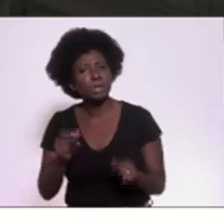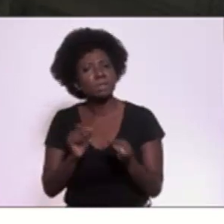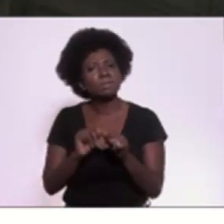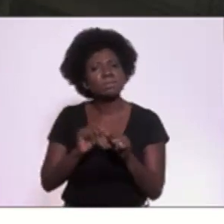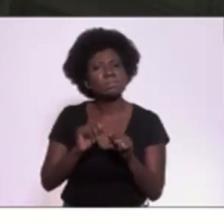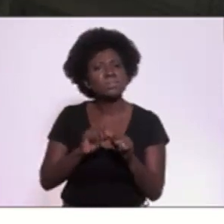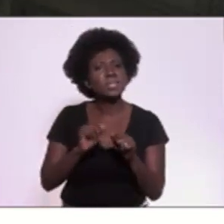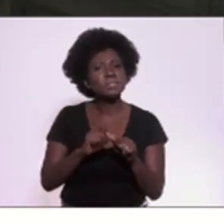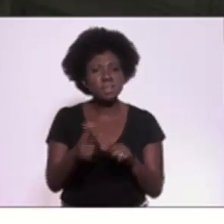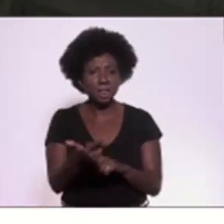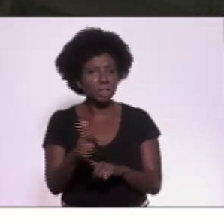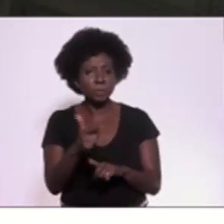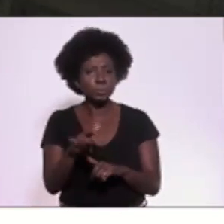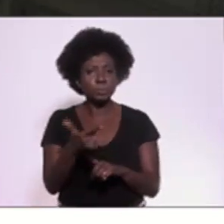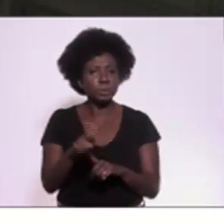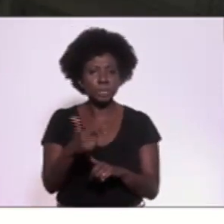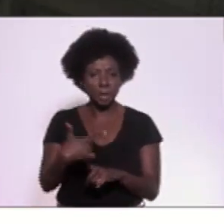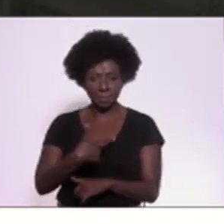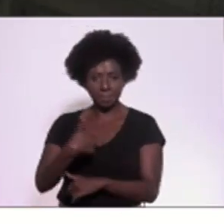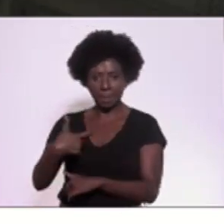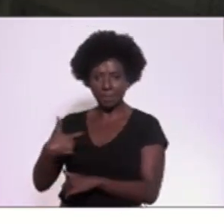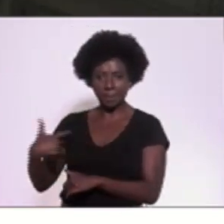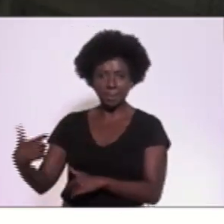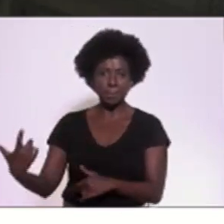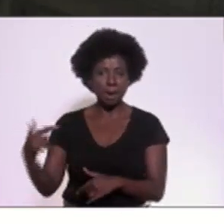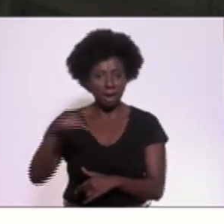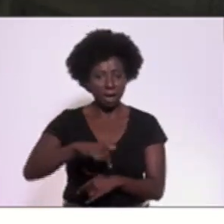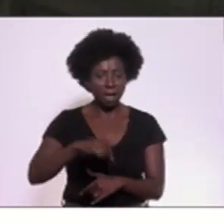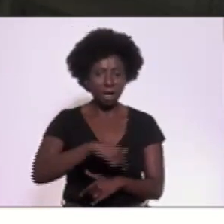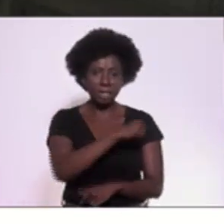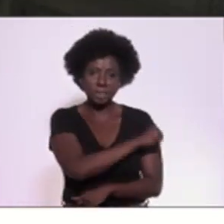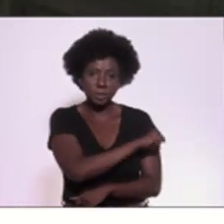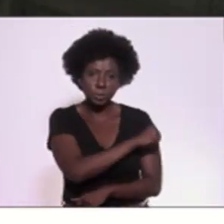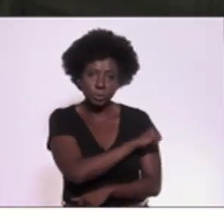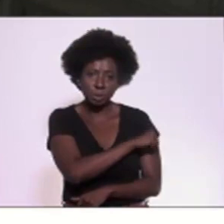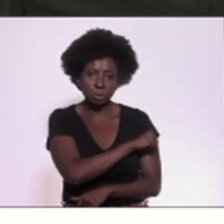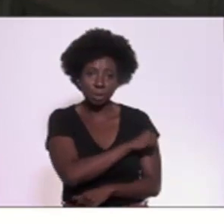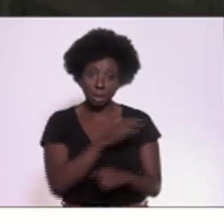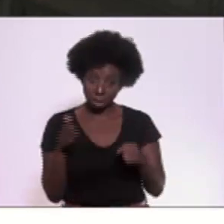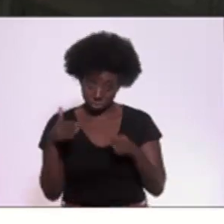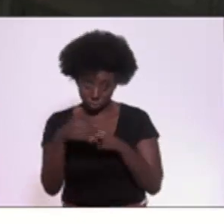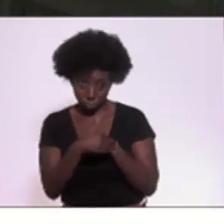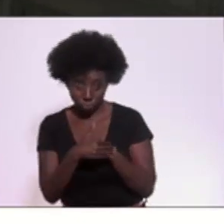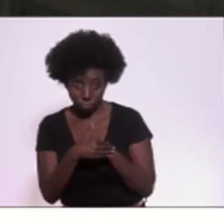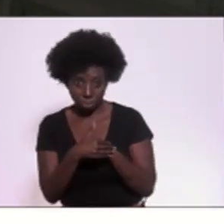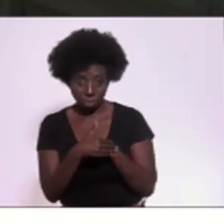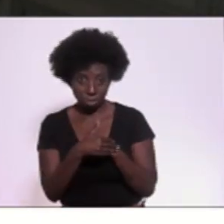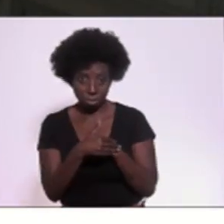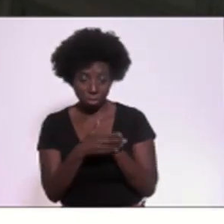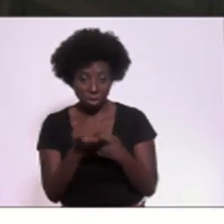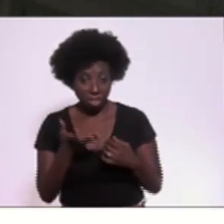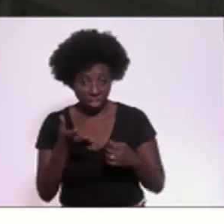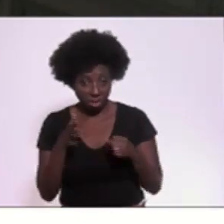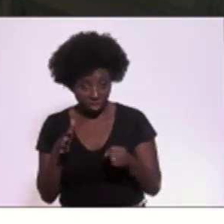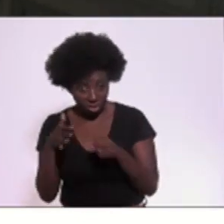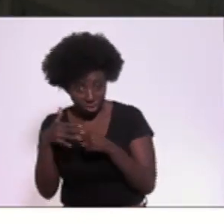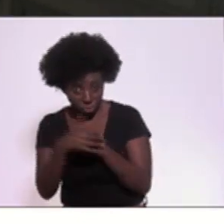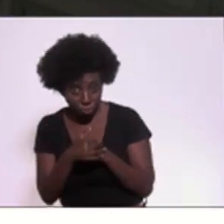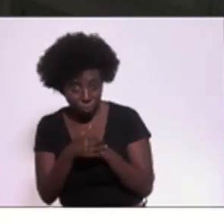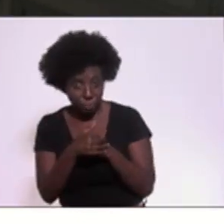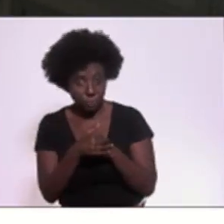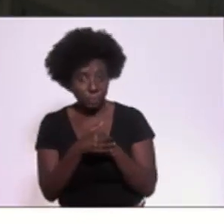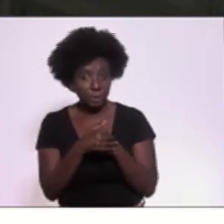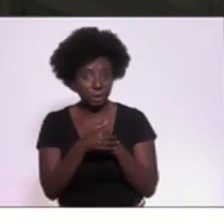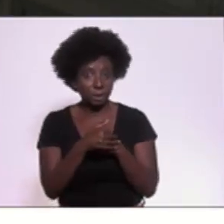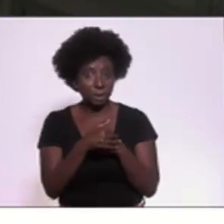que acontecem cotidianamente no Rio de Janeiro? Ele quer mascarar dados? Ele quer reforçar a ideia